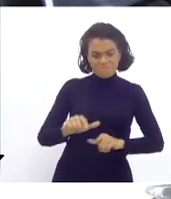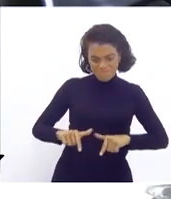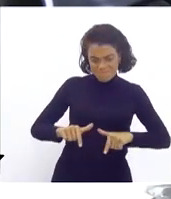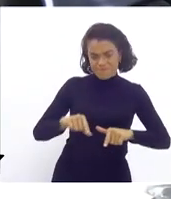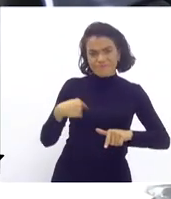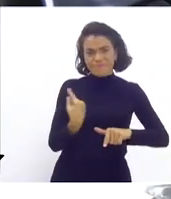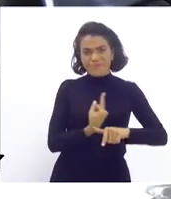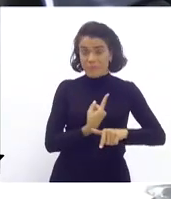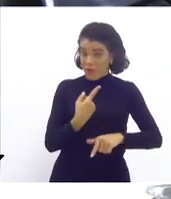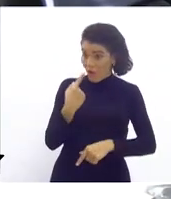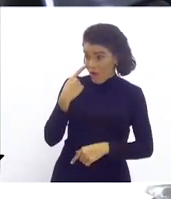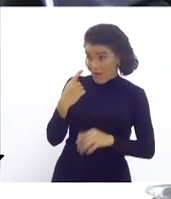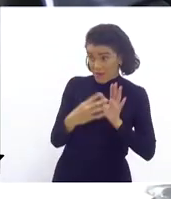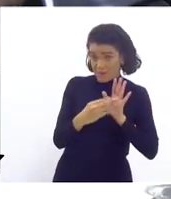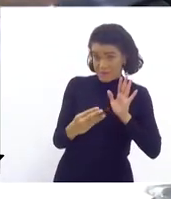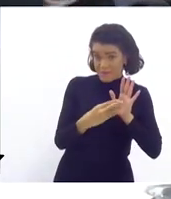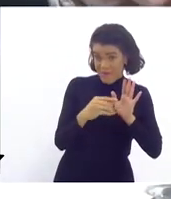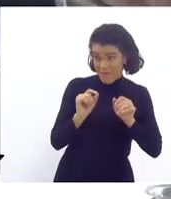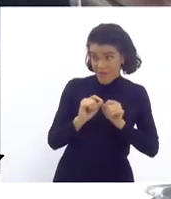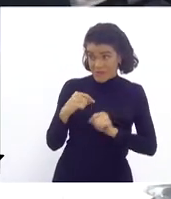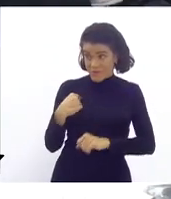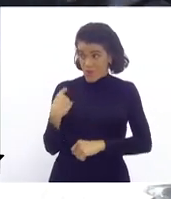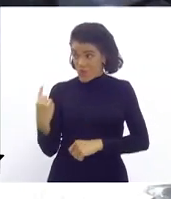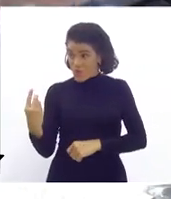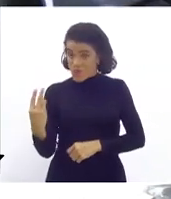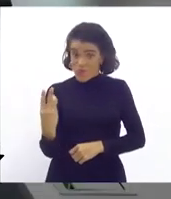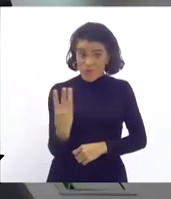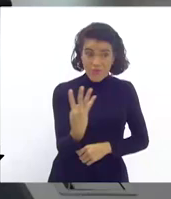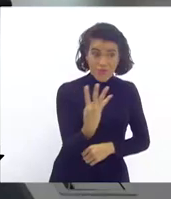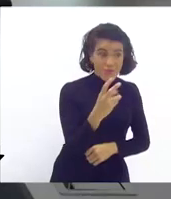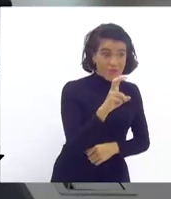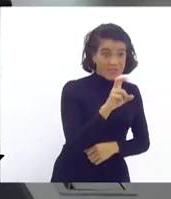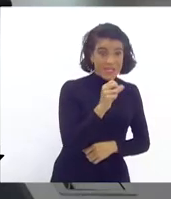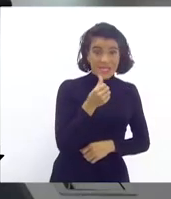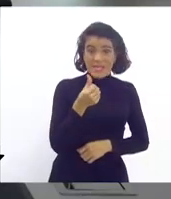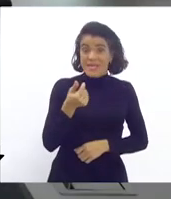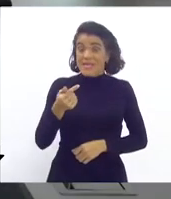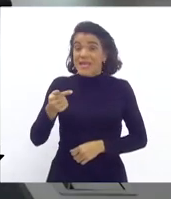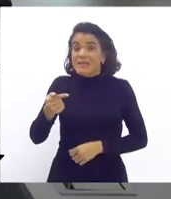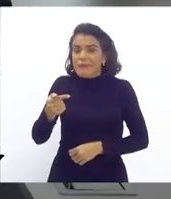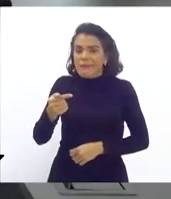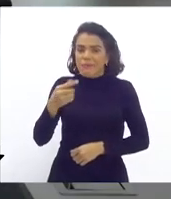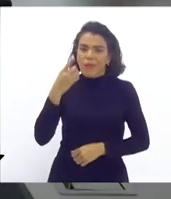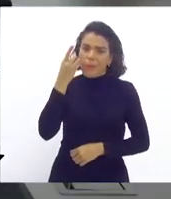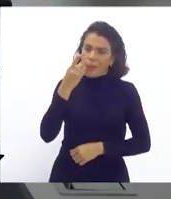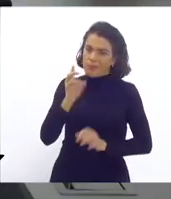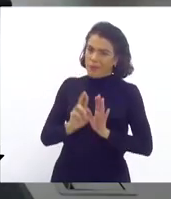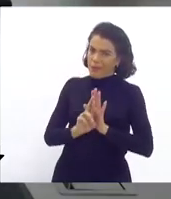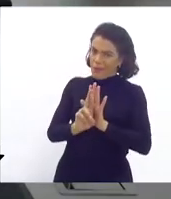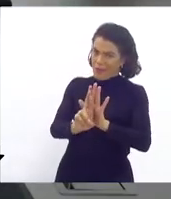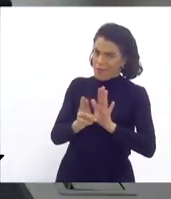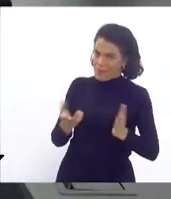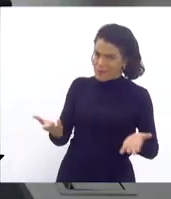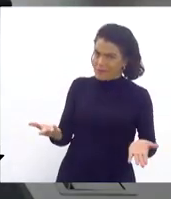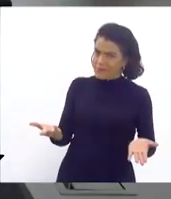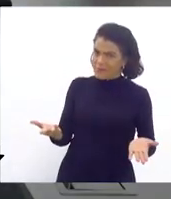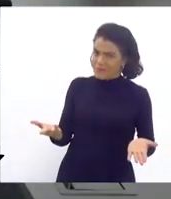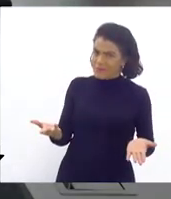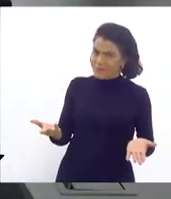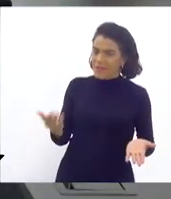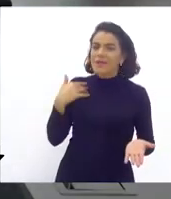fica aqui um exemplo né se faz isso com um dois três quatro cinco seis sete deputados que representam 70 nessa CPI